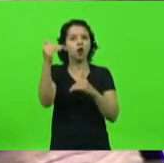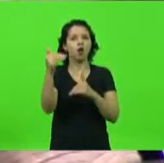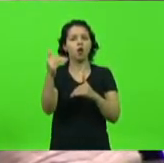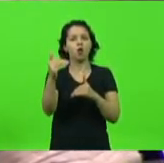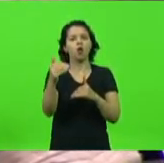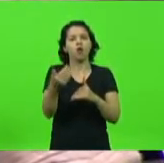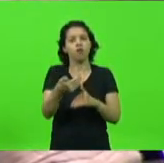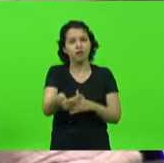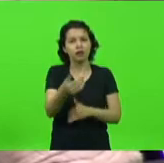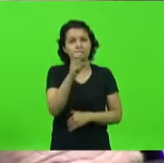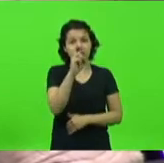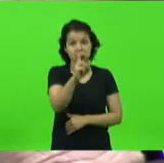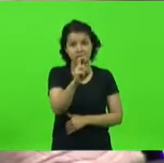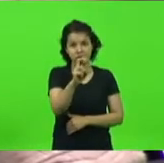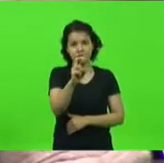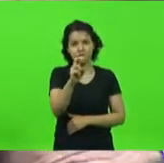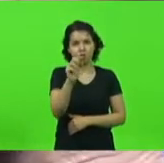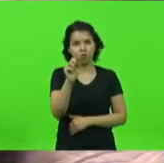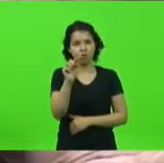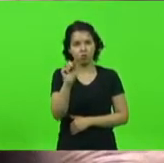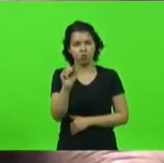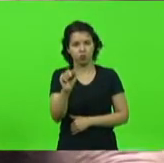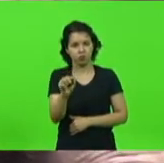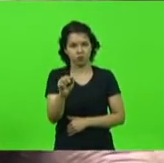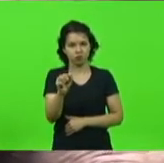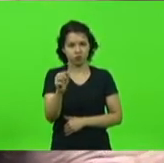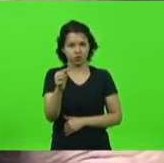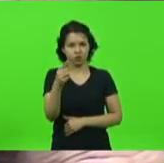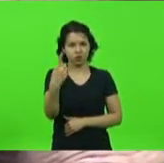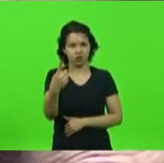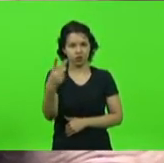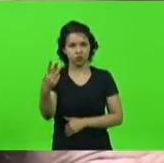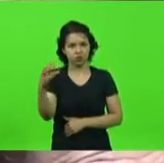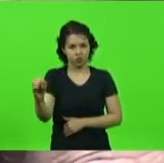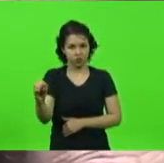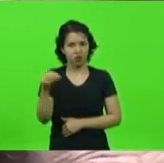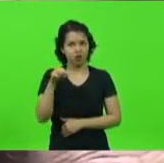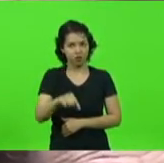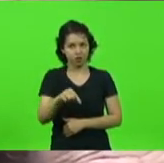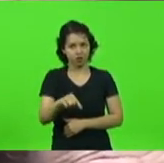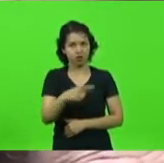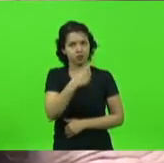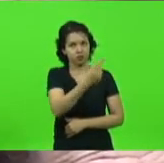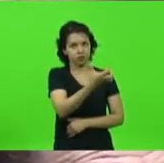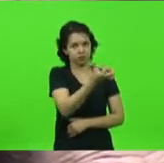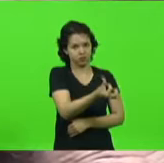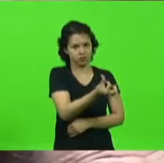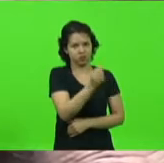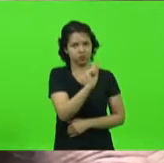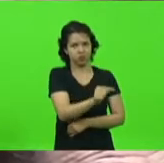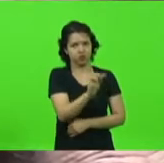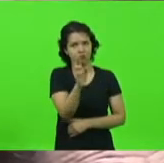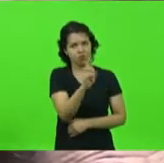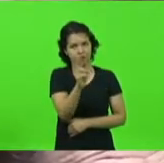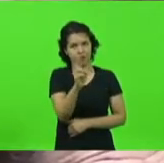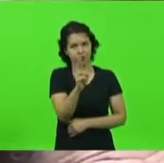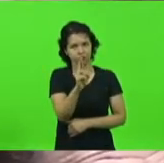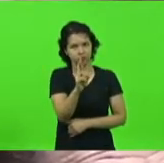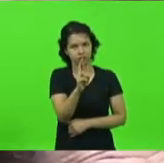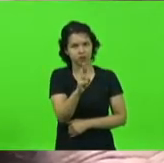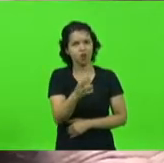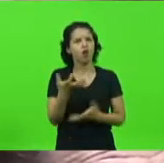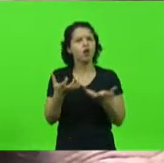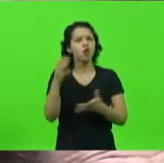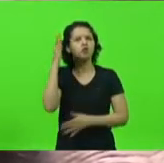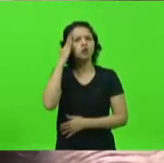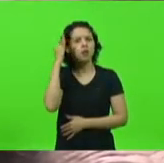ganhar R$ 5.130. Aqui ele vai ganhar R$ 16.000. Eu quero saber